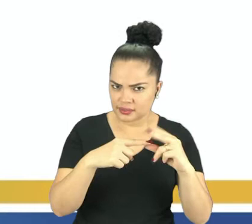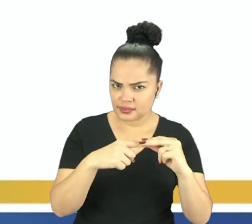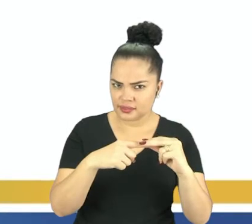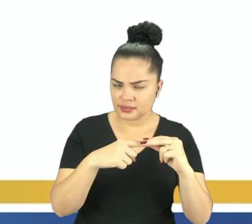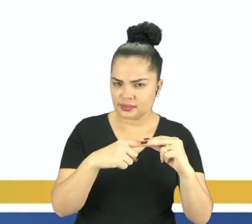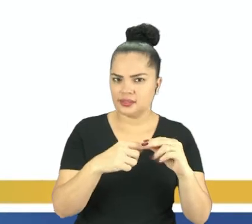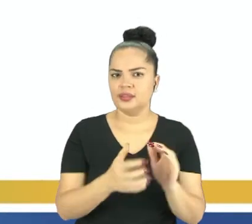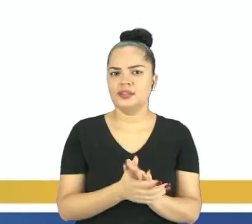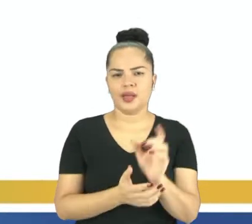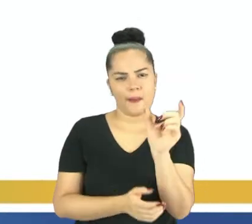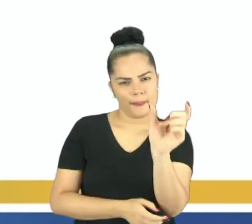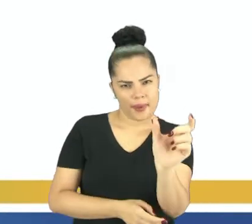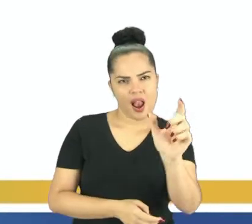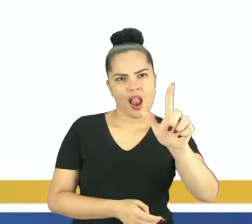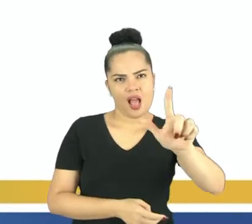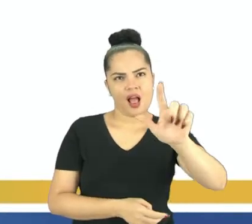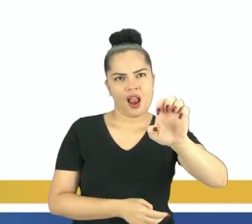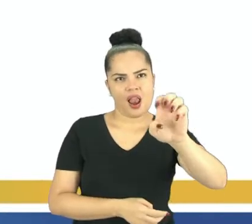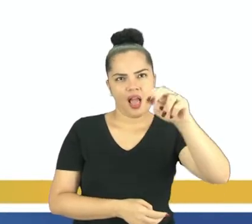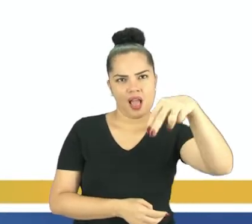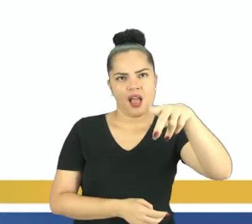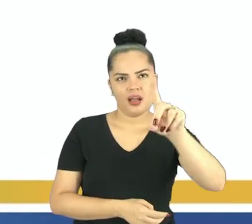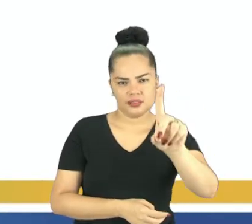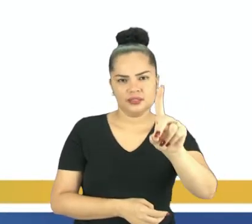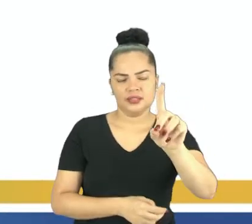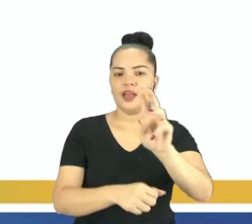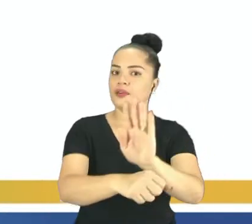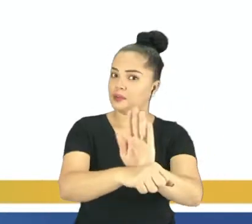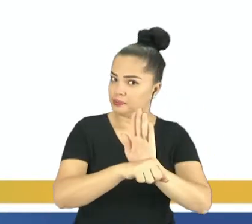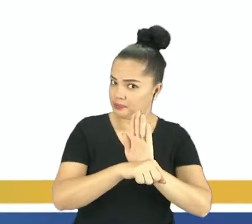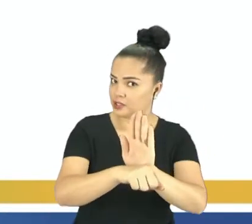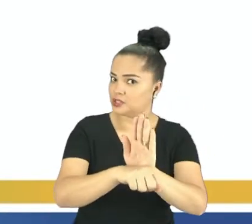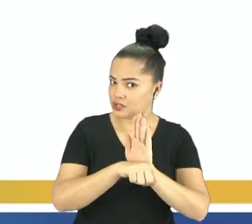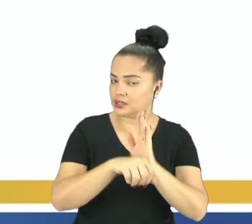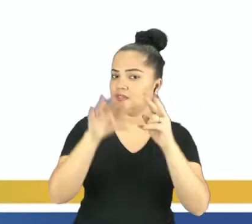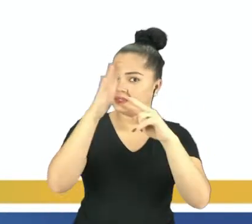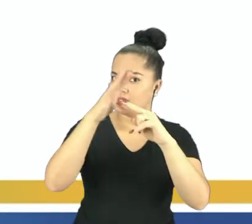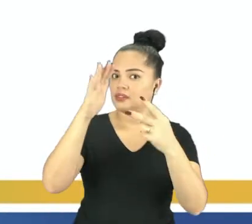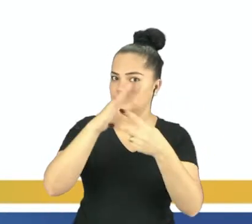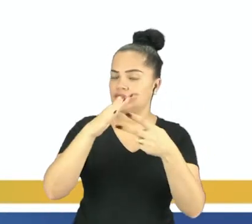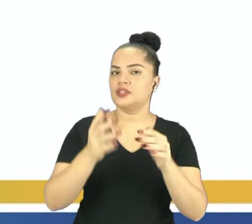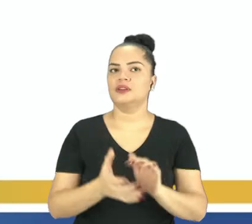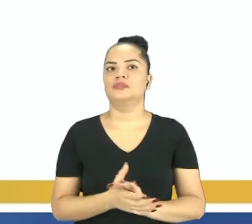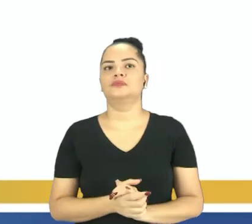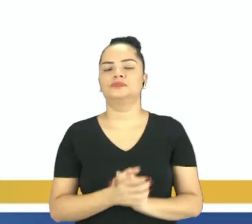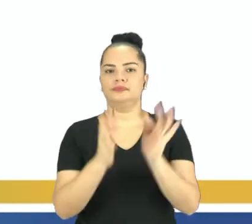palavra lend, significa emprestar, ok? Agora,